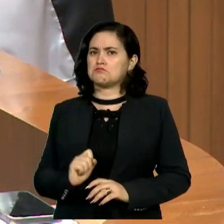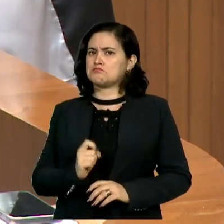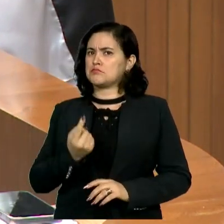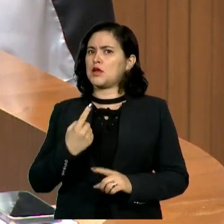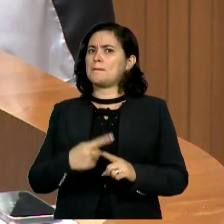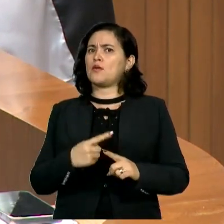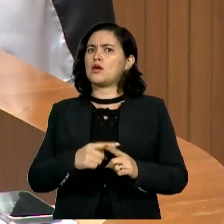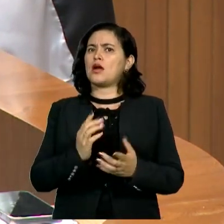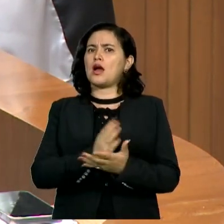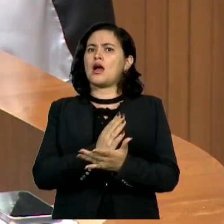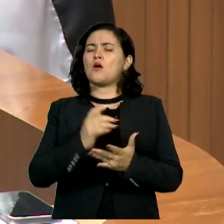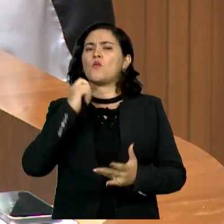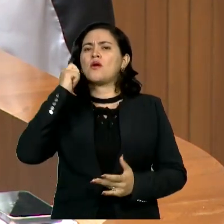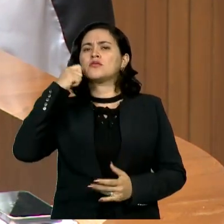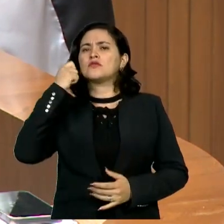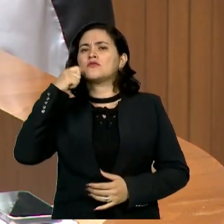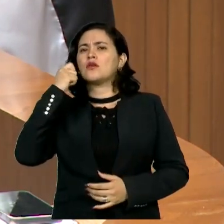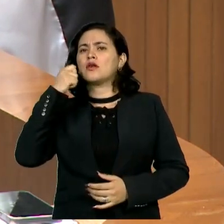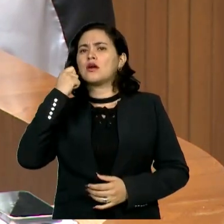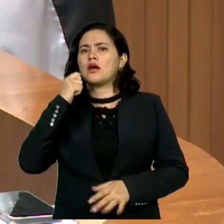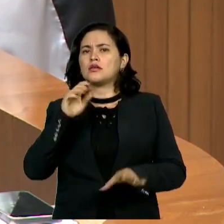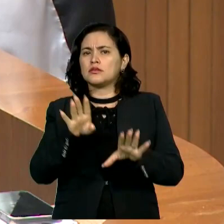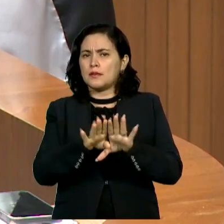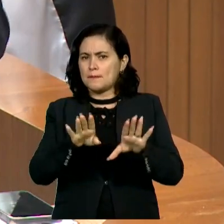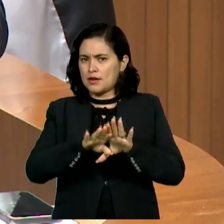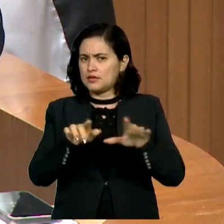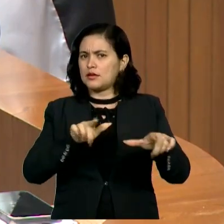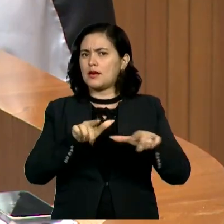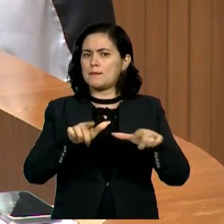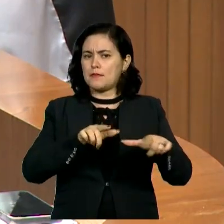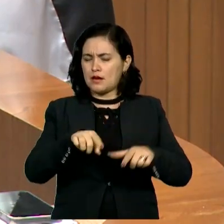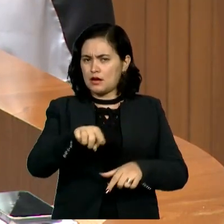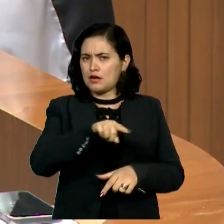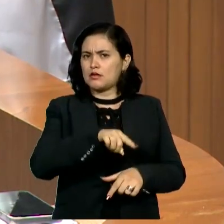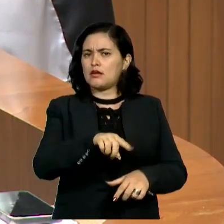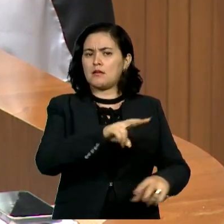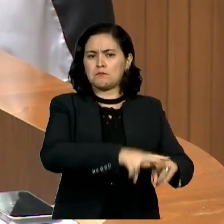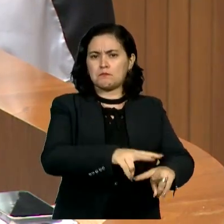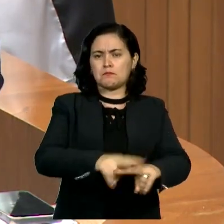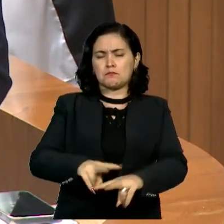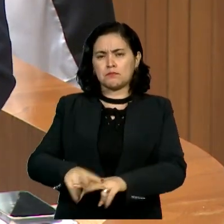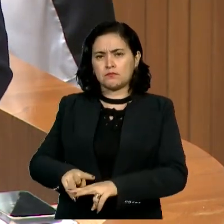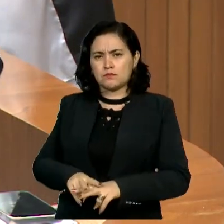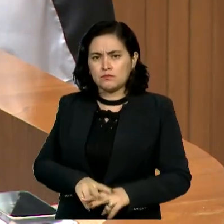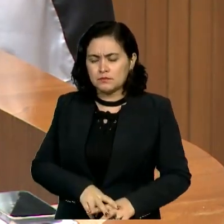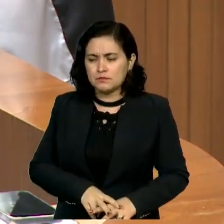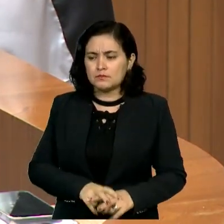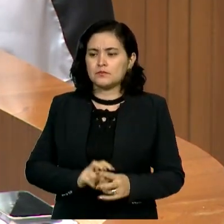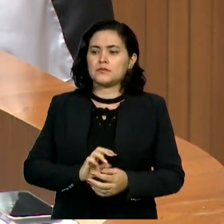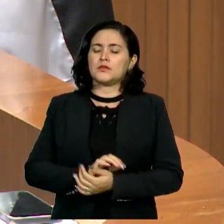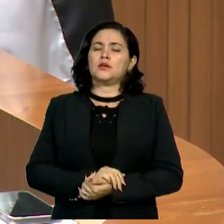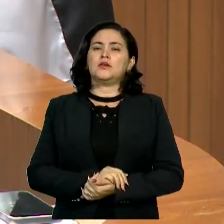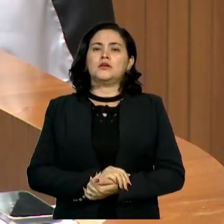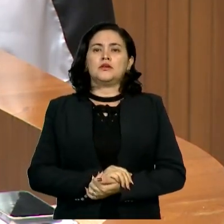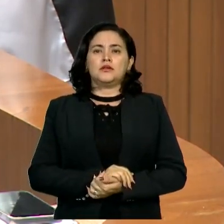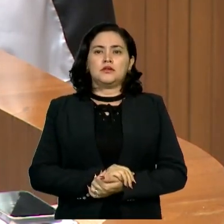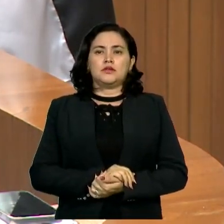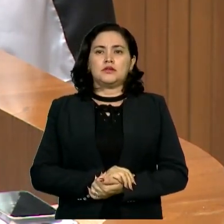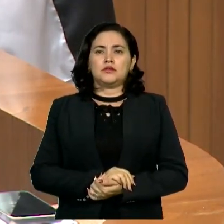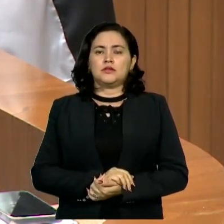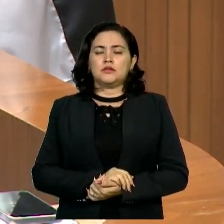na operação. E aí, logo, claro, atendendo a pressões